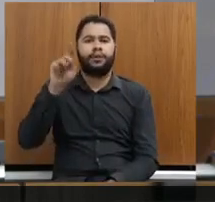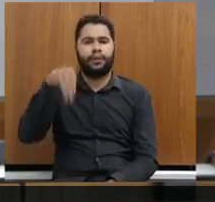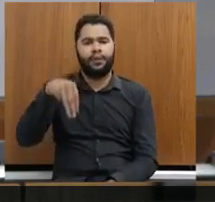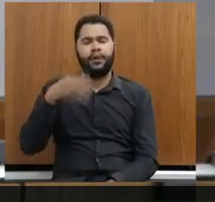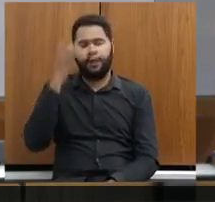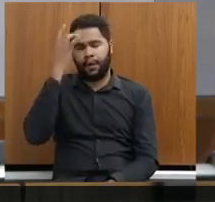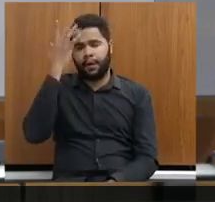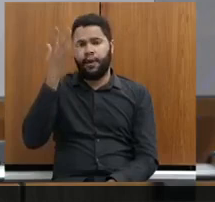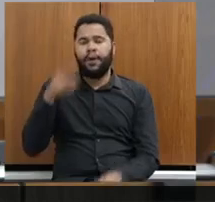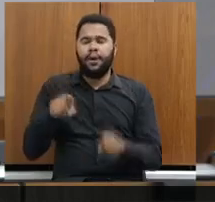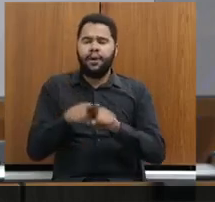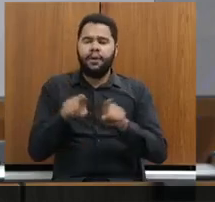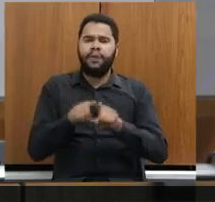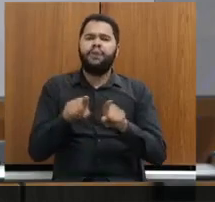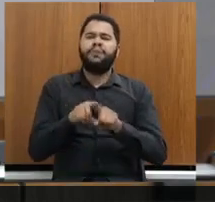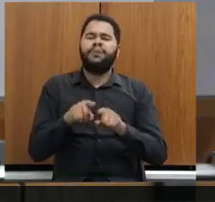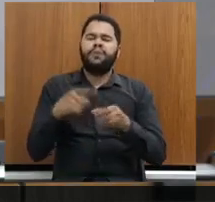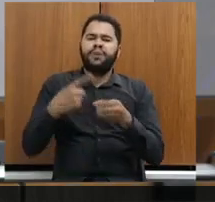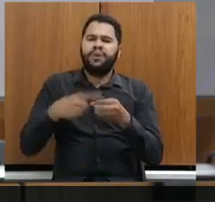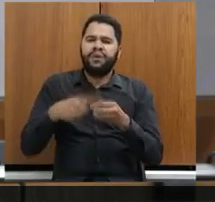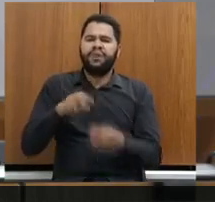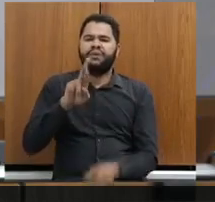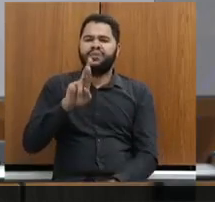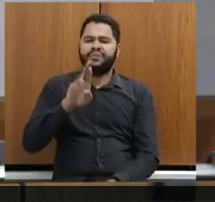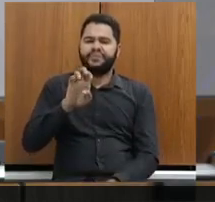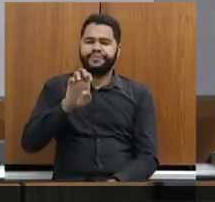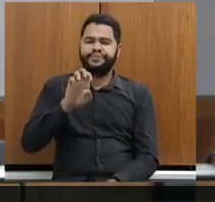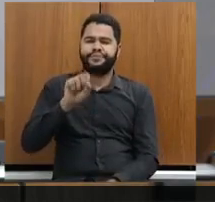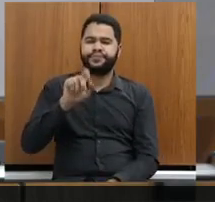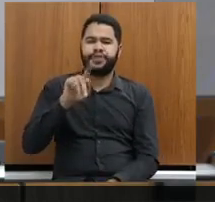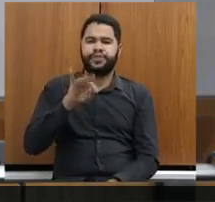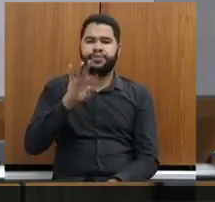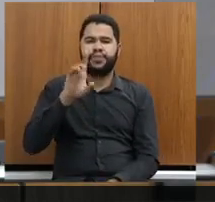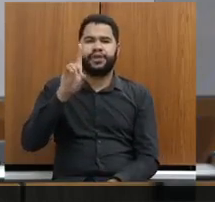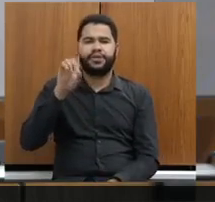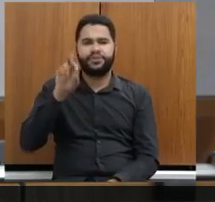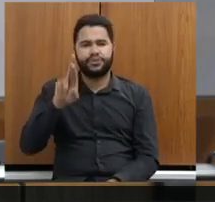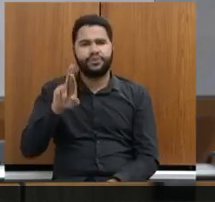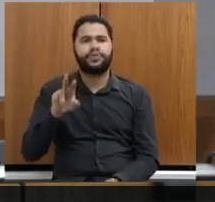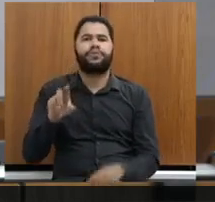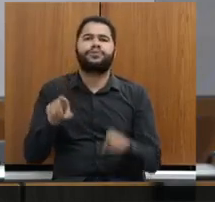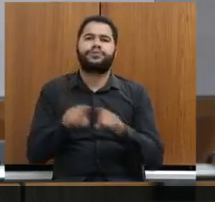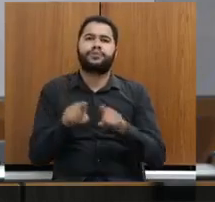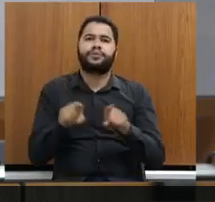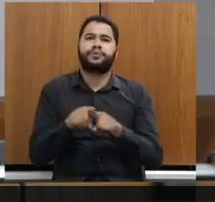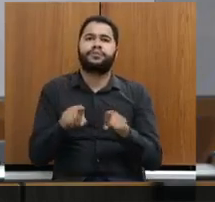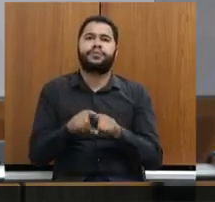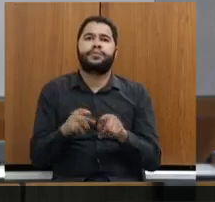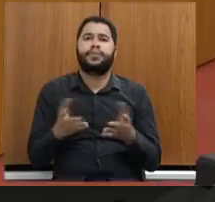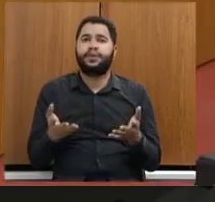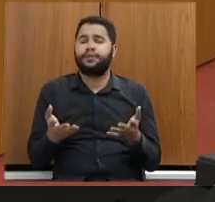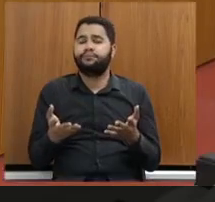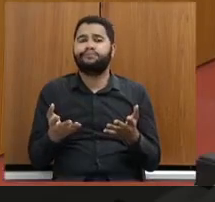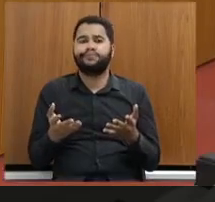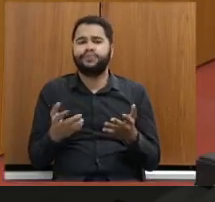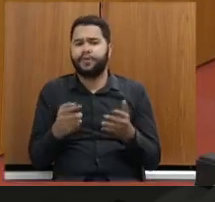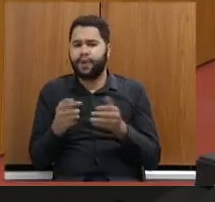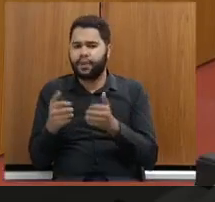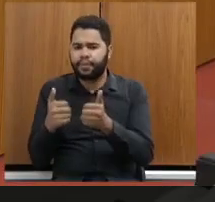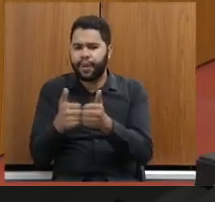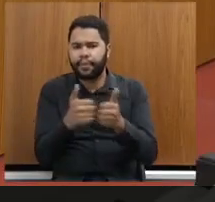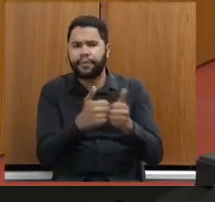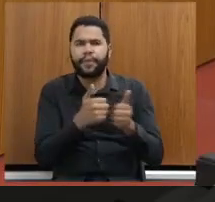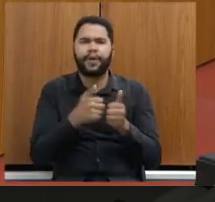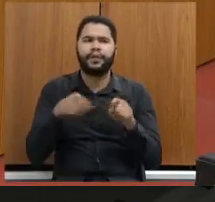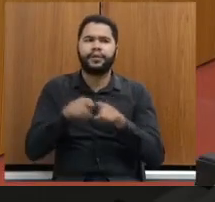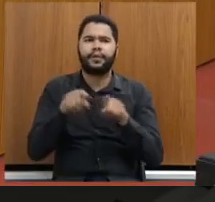facilitar muito Resplendor mais ainda Conselheiro mais menos né já vai ficar lá criador distância menor ainda e tu e tua Santa